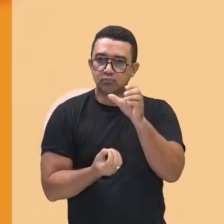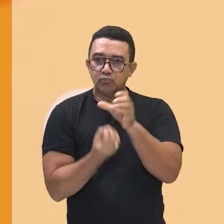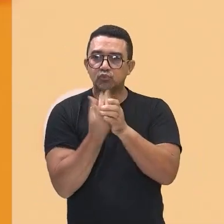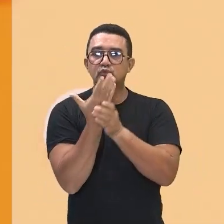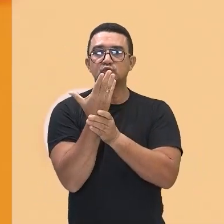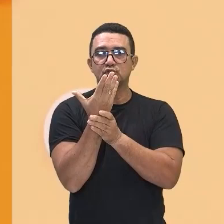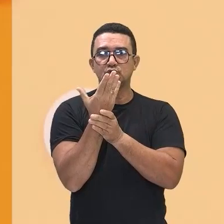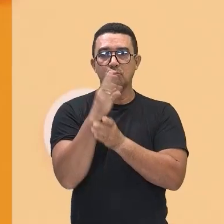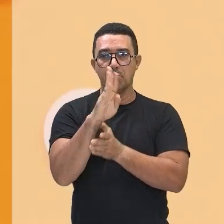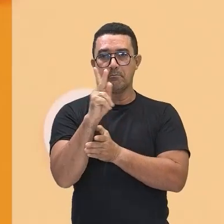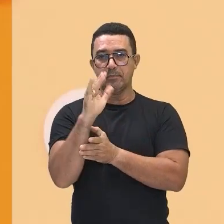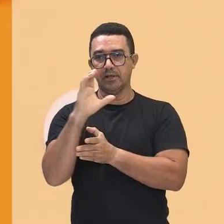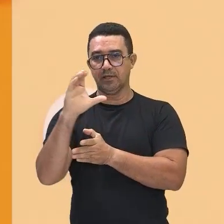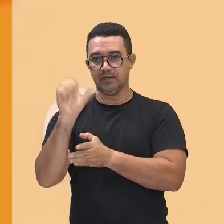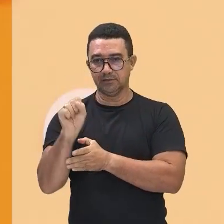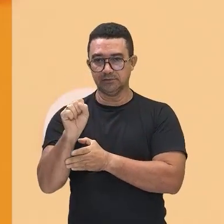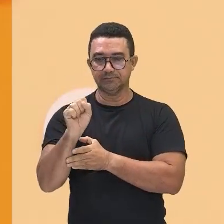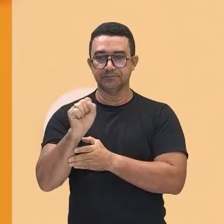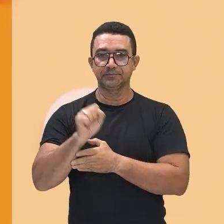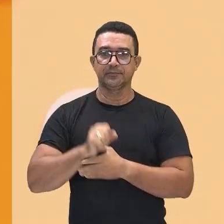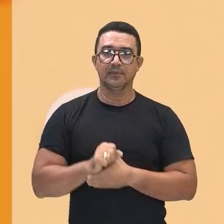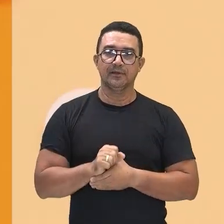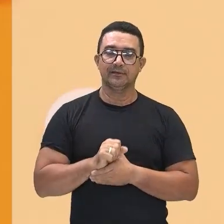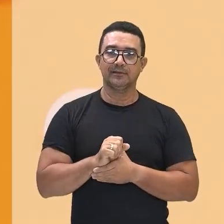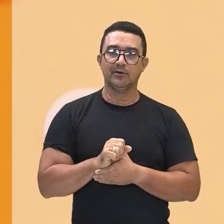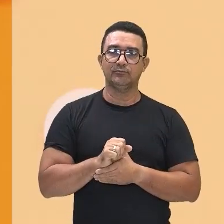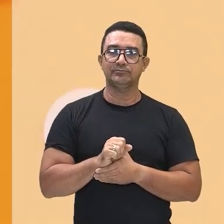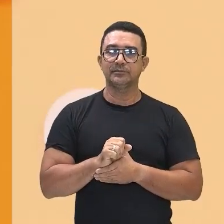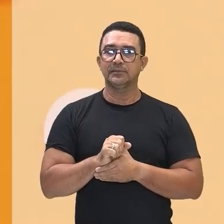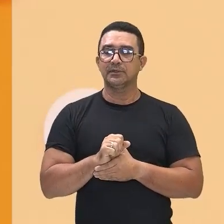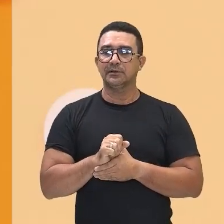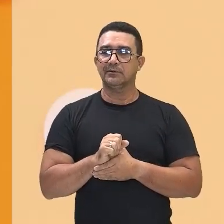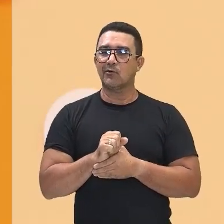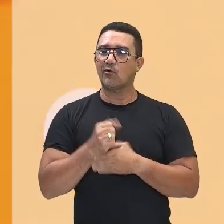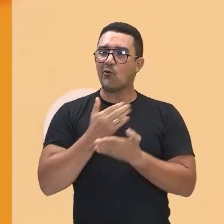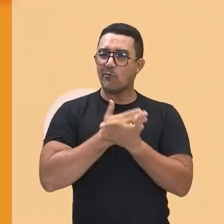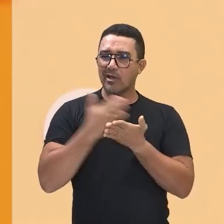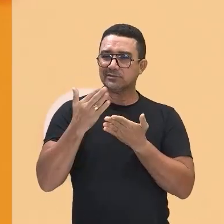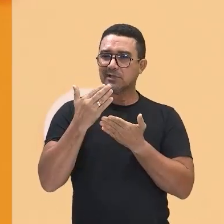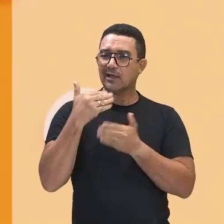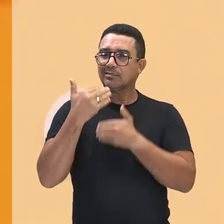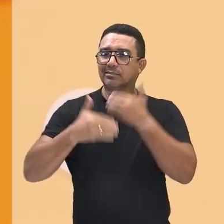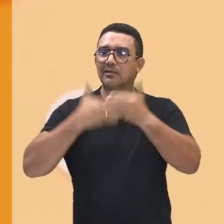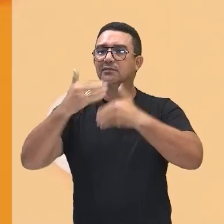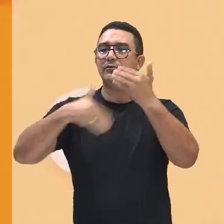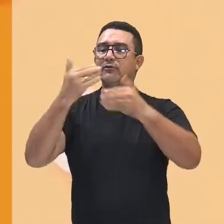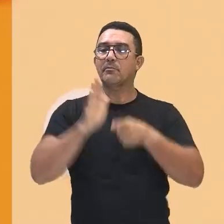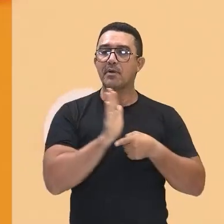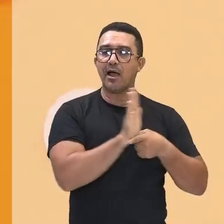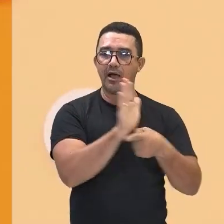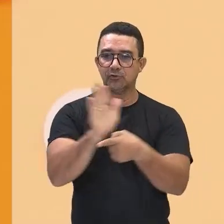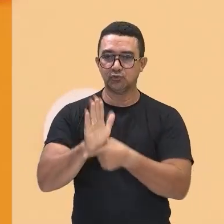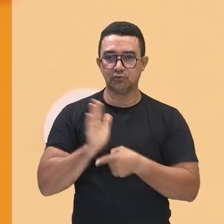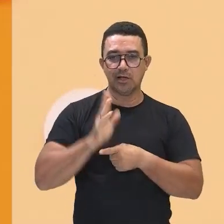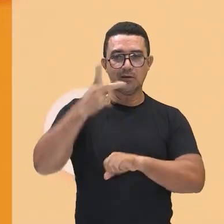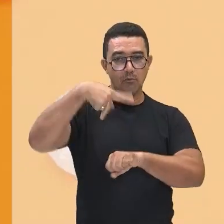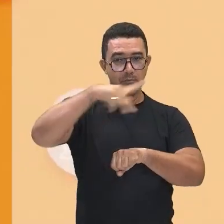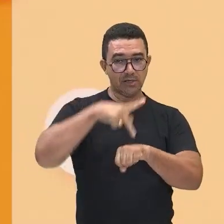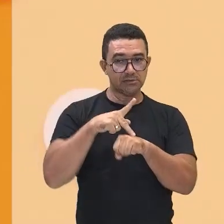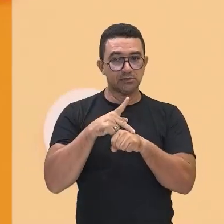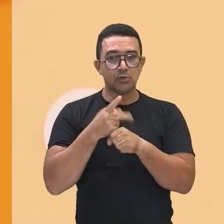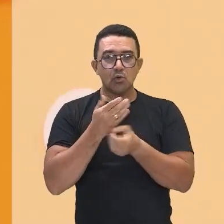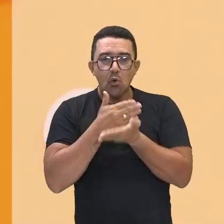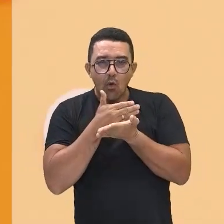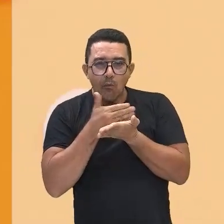com o BRICS, ele vai acabar se desenvolvendo principalmente para ajudar os países em desenvolvimento,